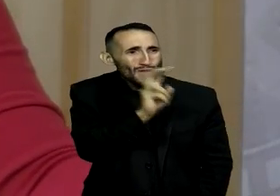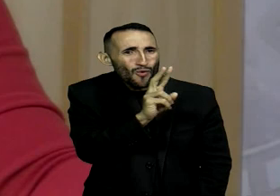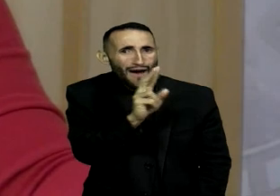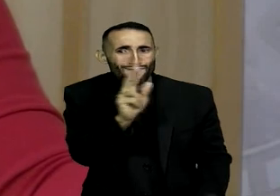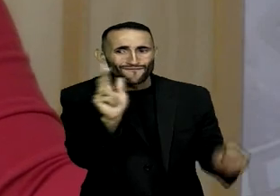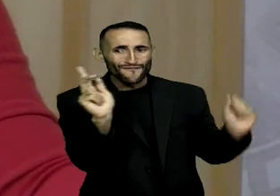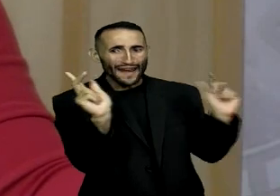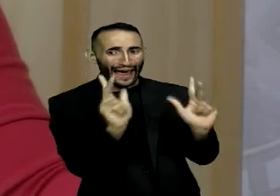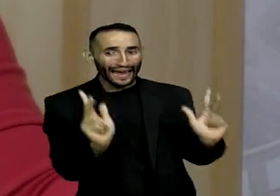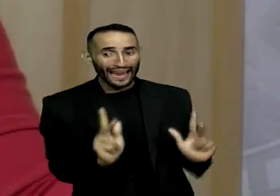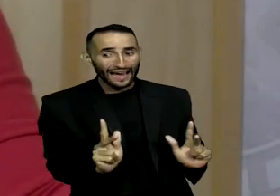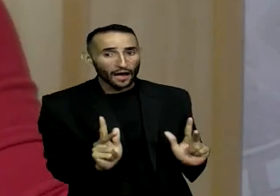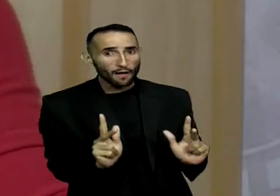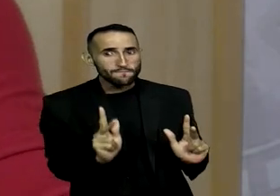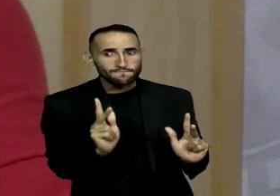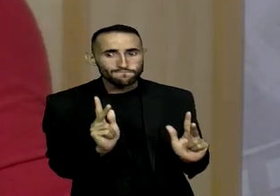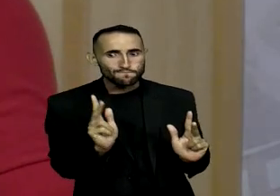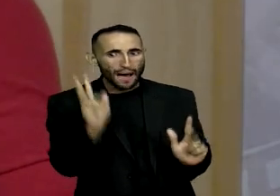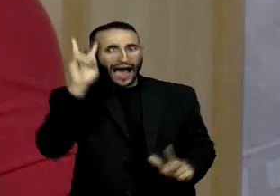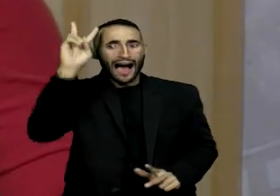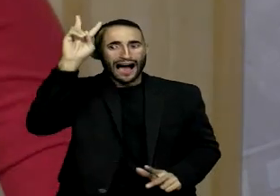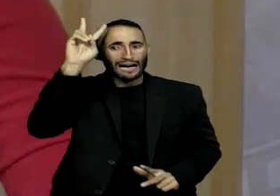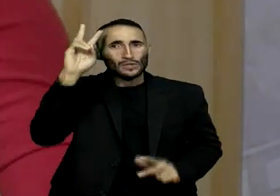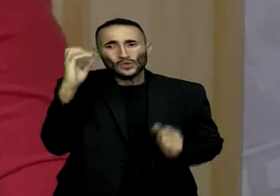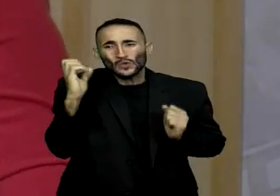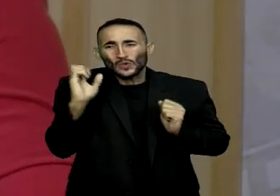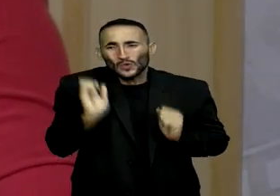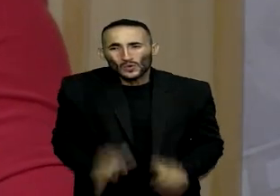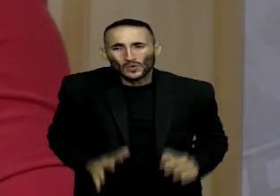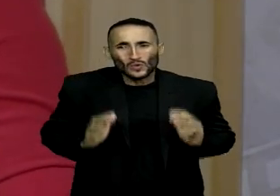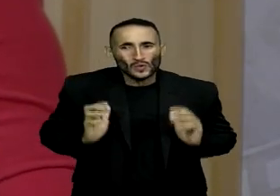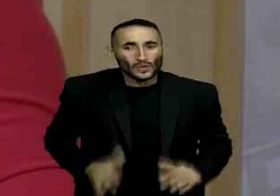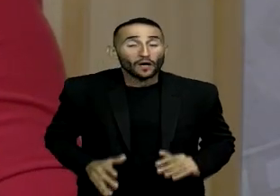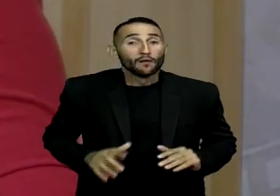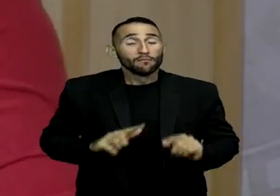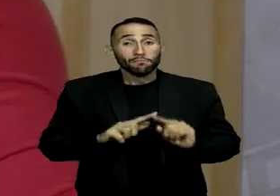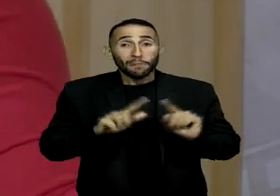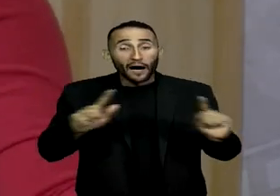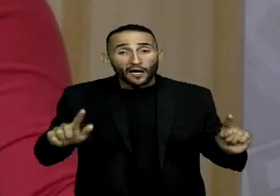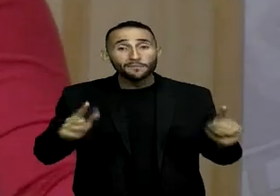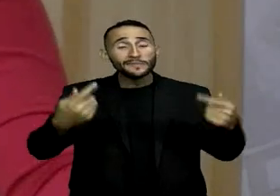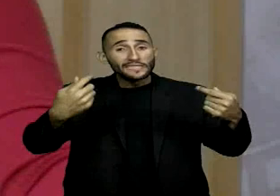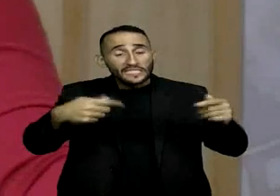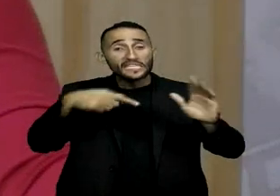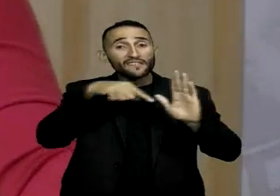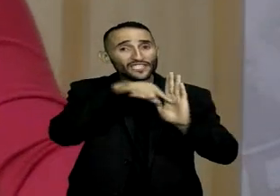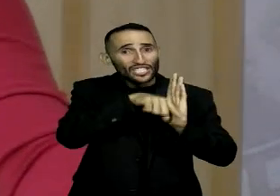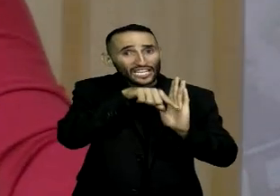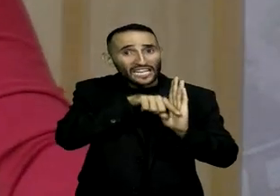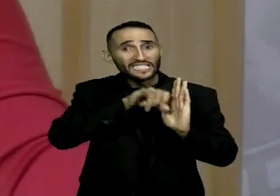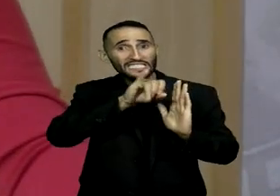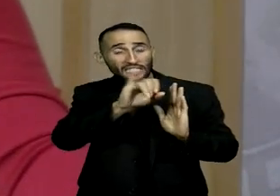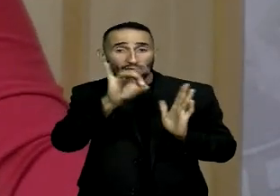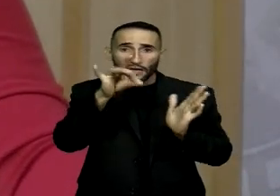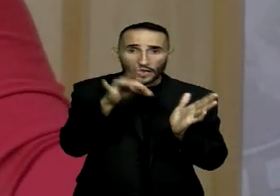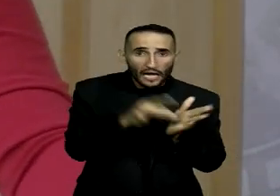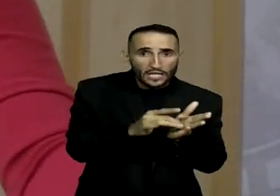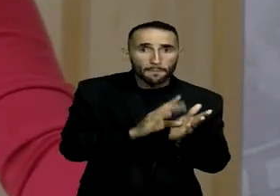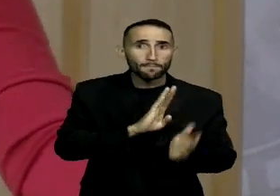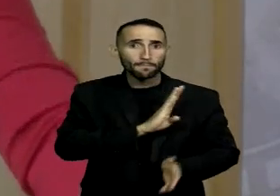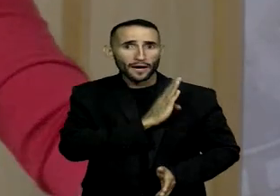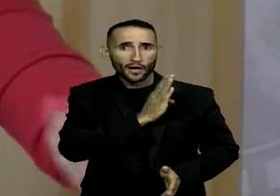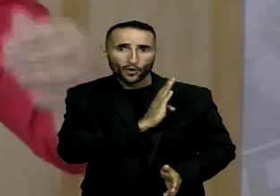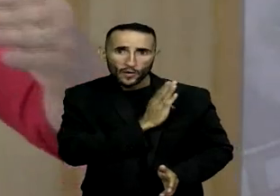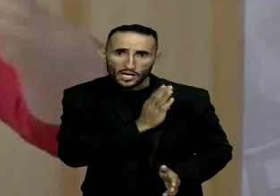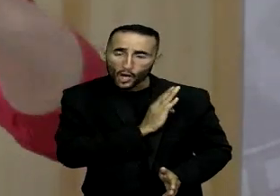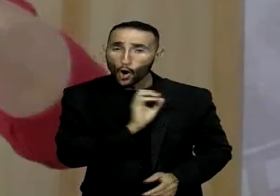E eu gostaria até de pedir para que a gente pudesse realmente investigar se realmente é de fato Barueri, porque tem